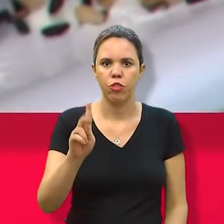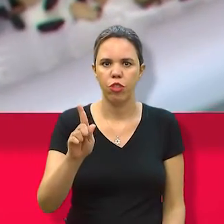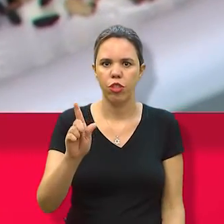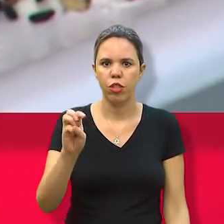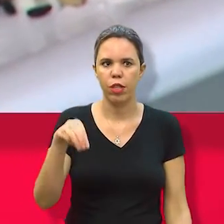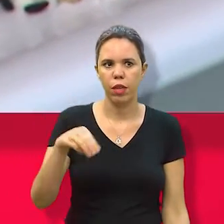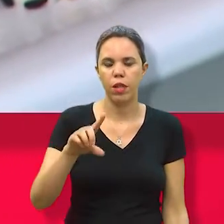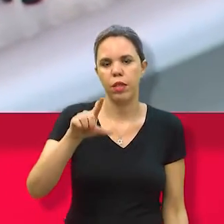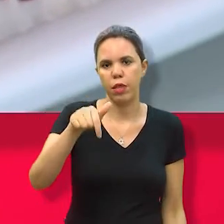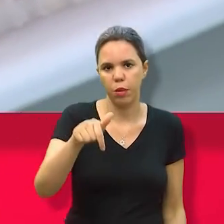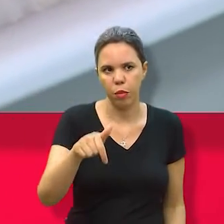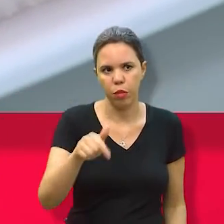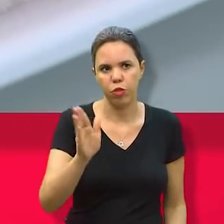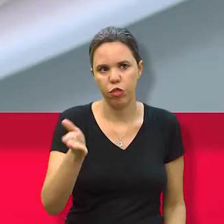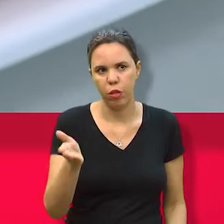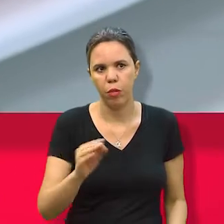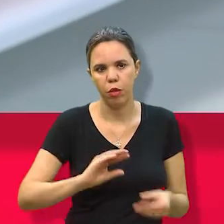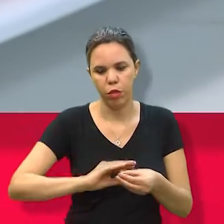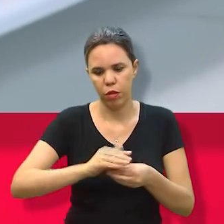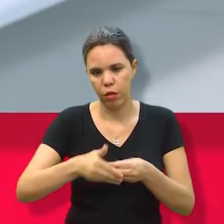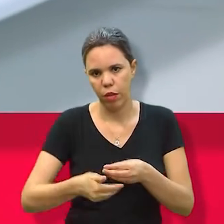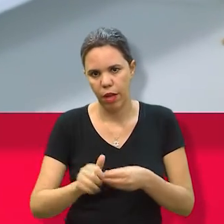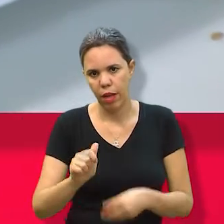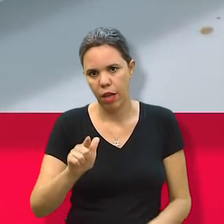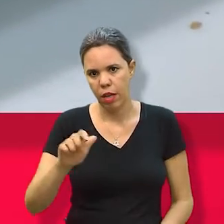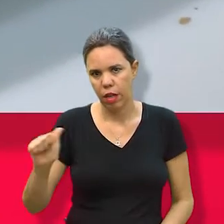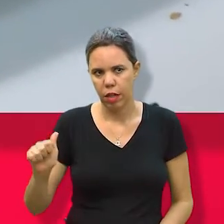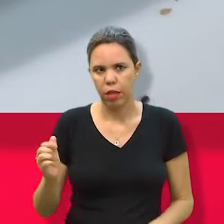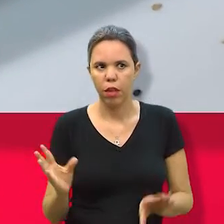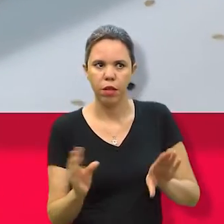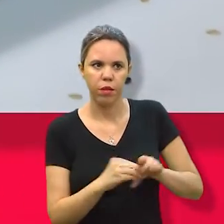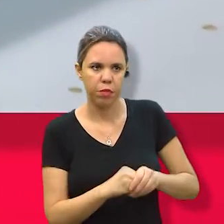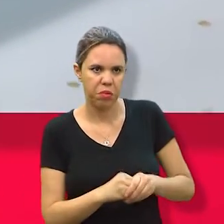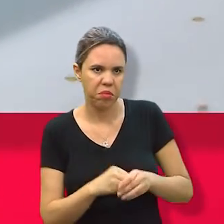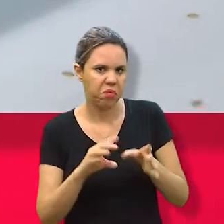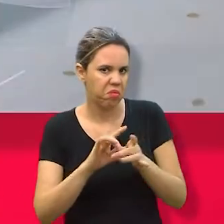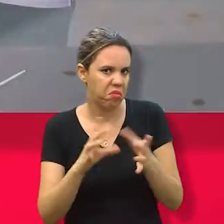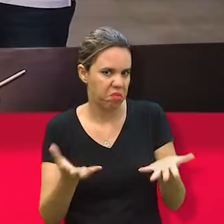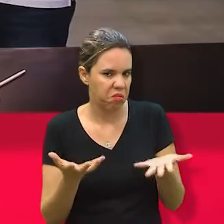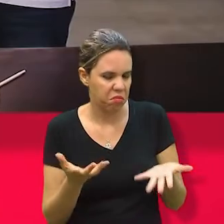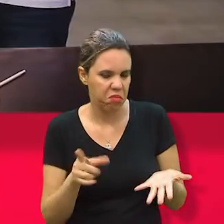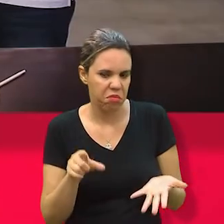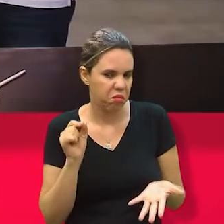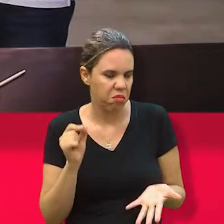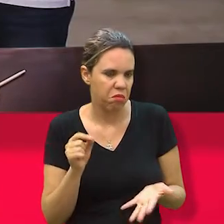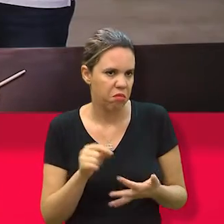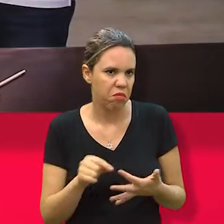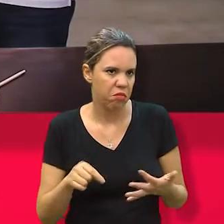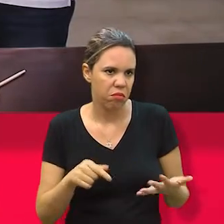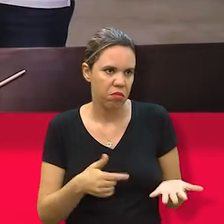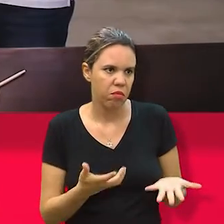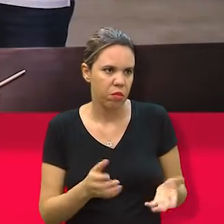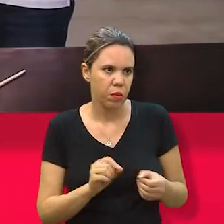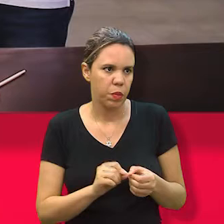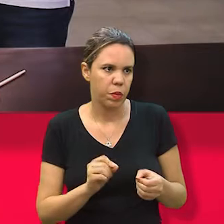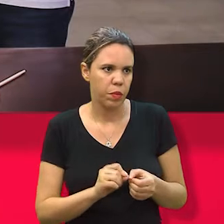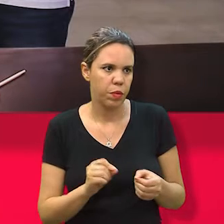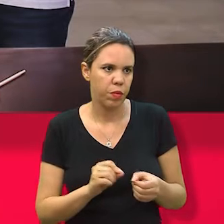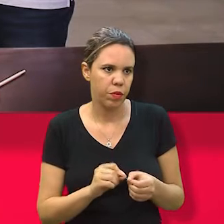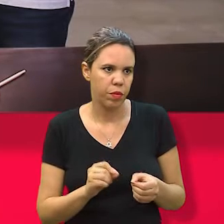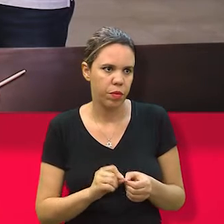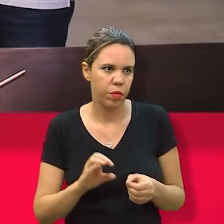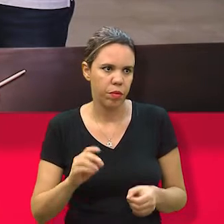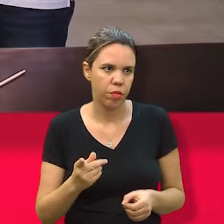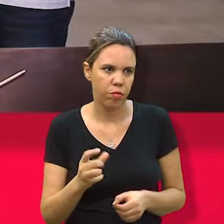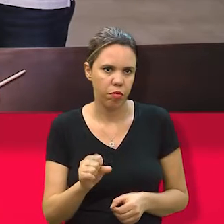a gente coloca gergelim e logo após a gente já pode estar virando a aula e quando o recheio que a gente queira Inclusive essa que a gente